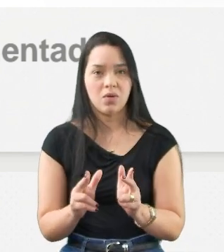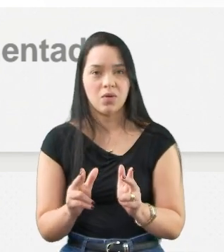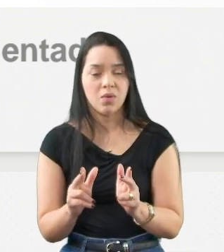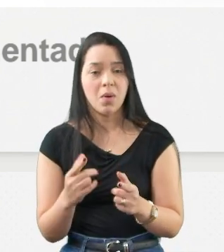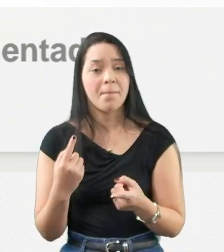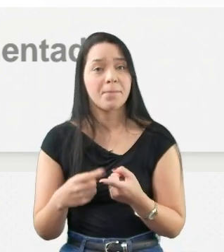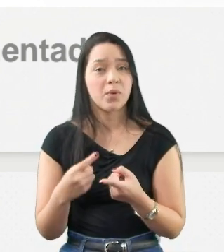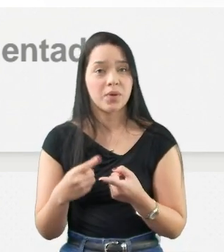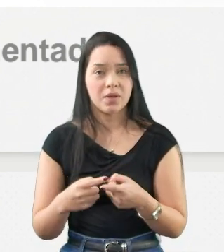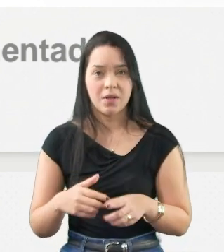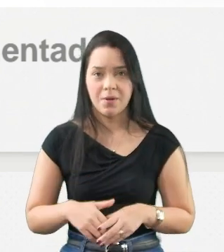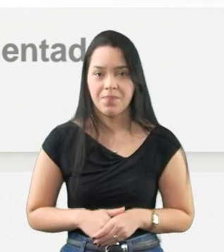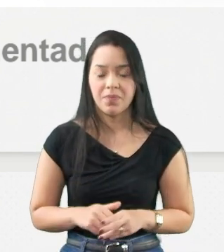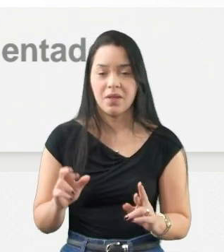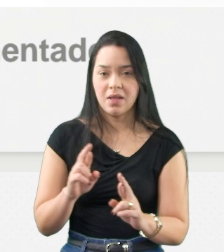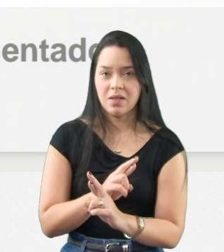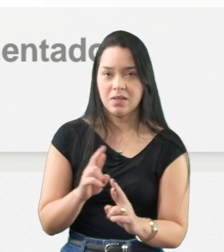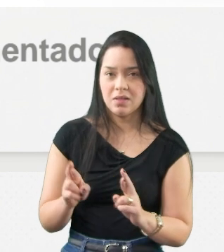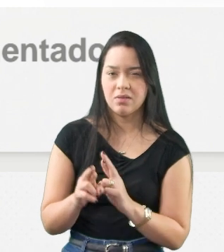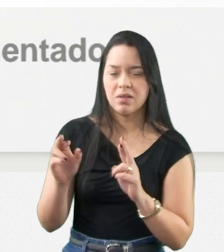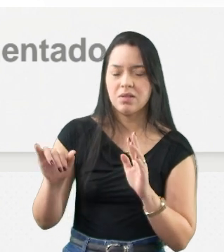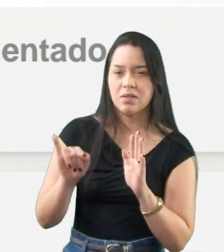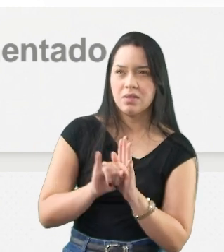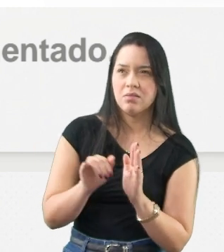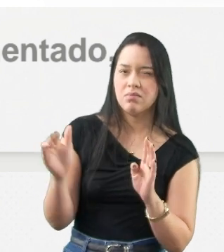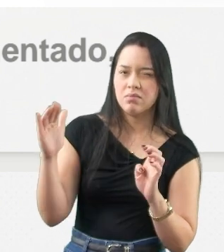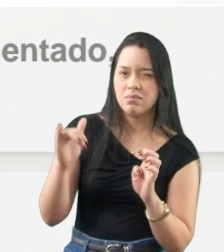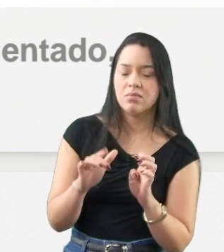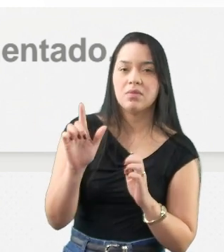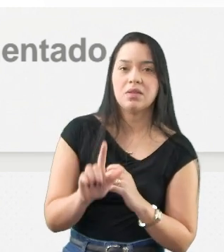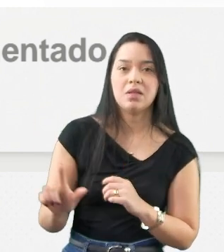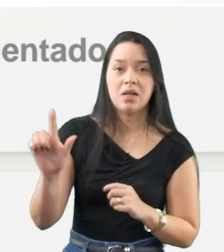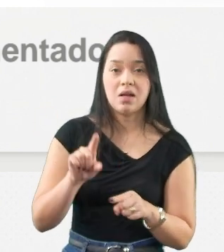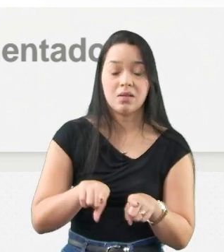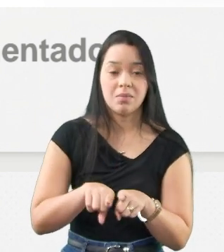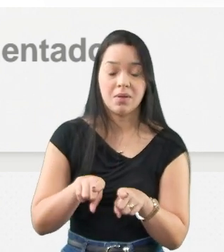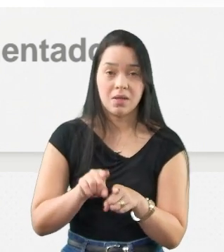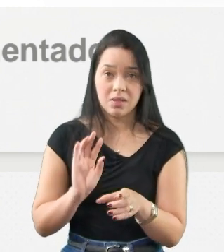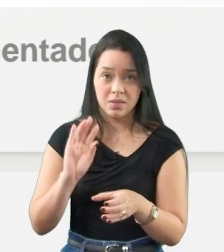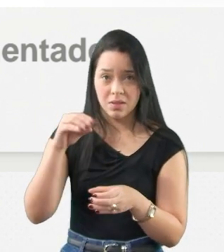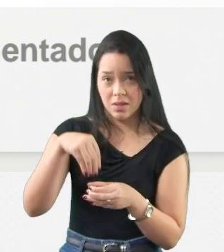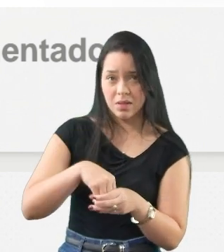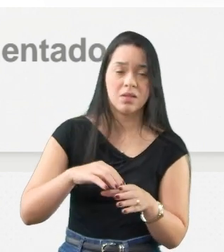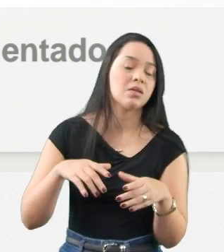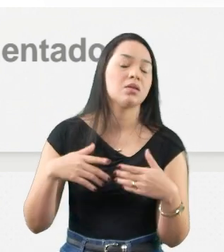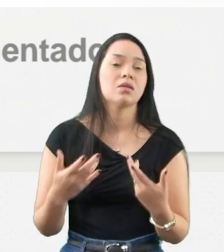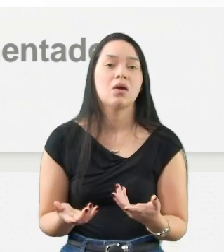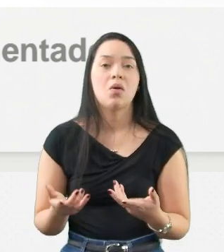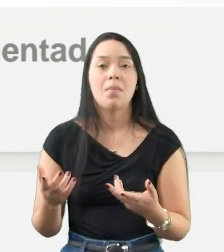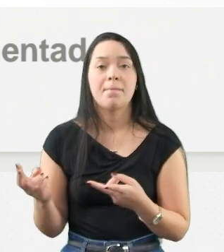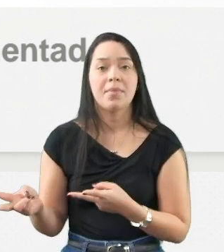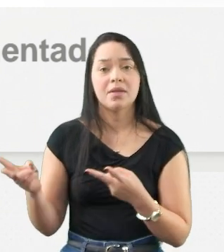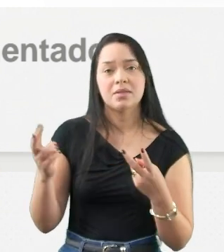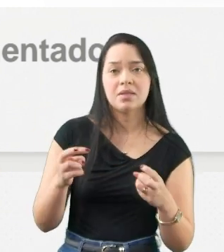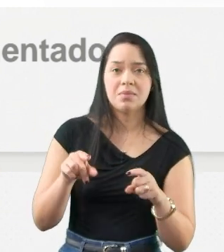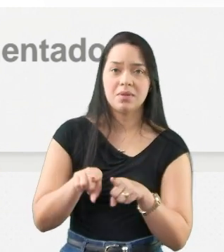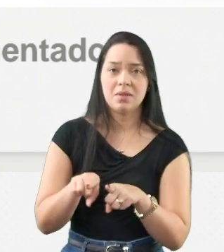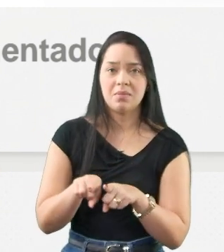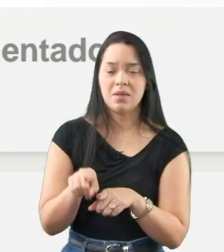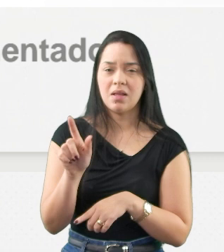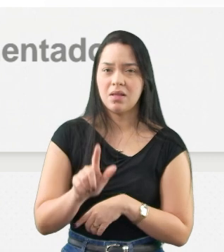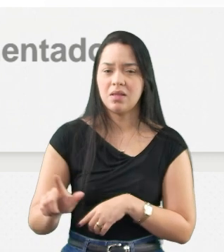sentido. Por quê? Em razão da estética literária em que essa obra era inserida, né? Então, a gente percebe um pouco da